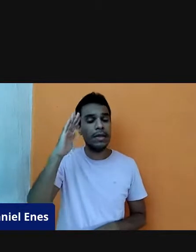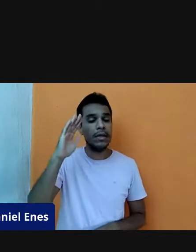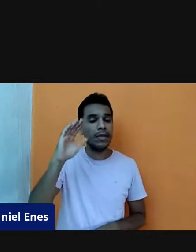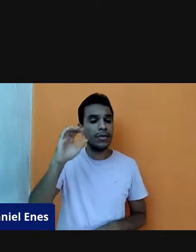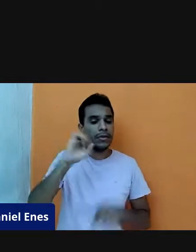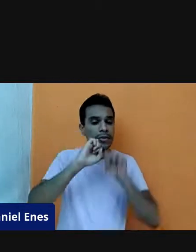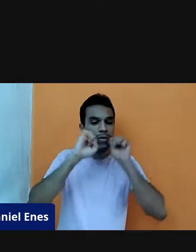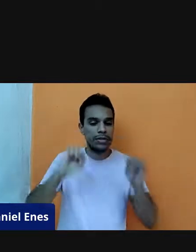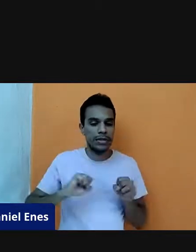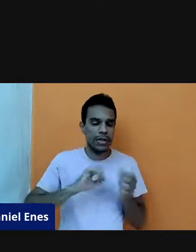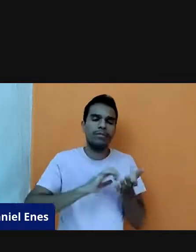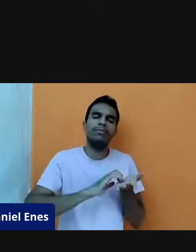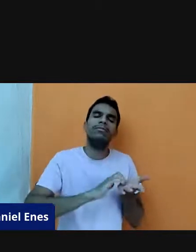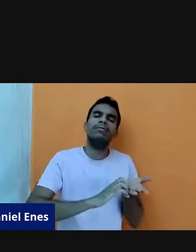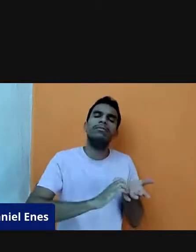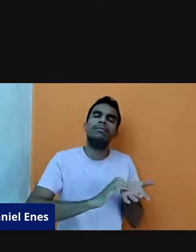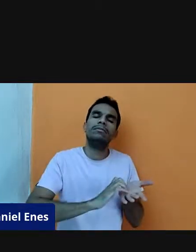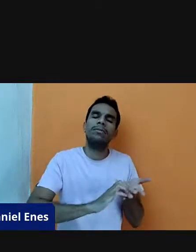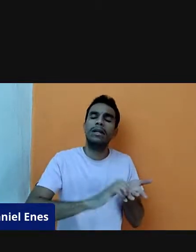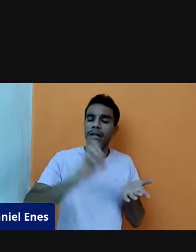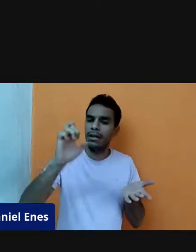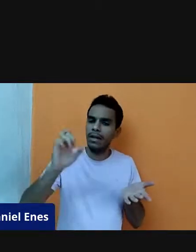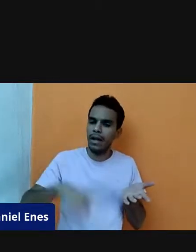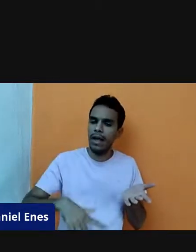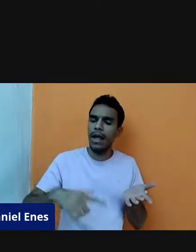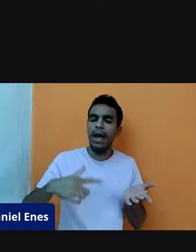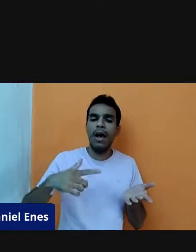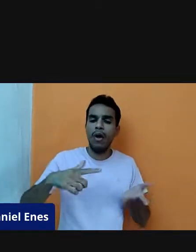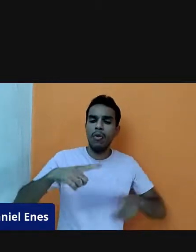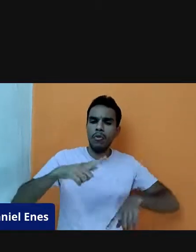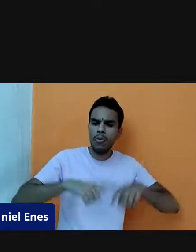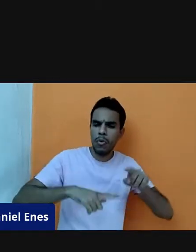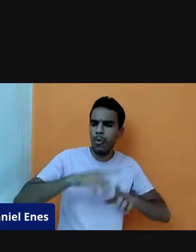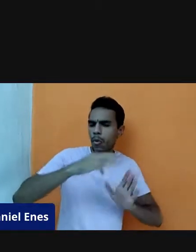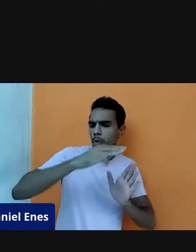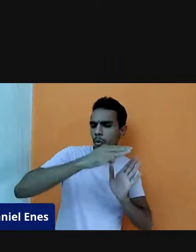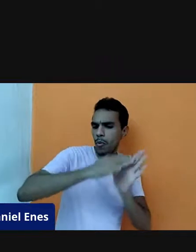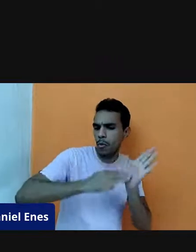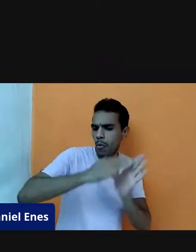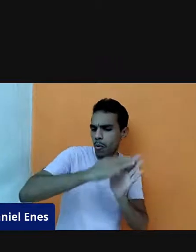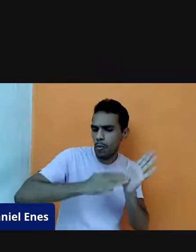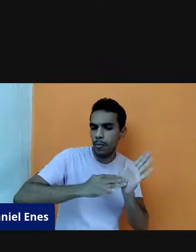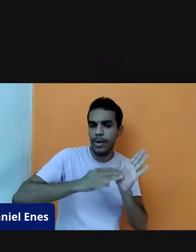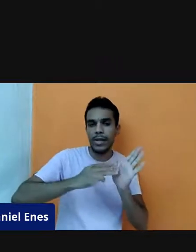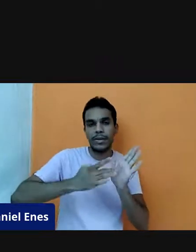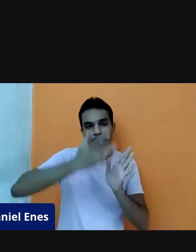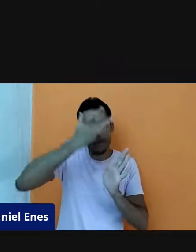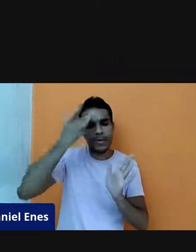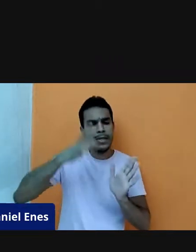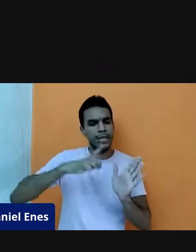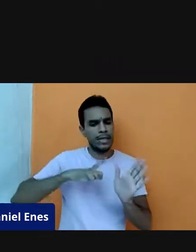o sistema Braille é o meio, é o método onde as pessoas realmente têm contato